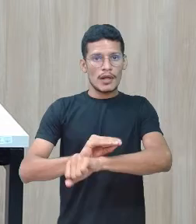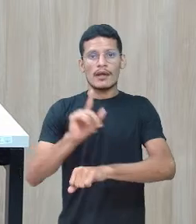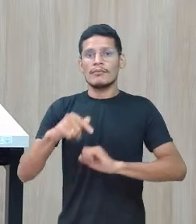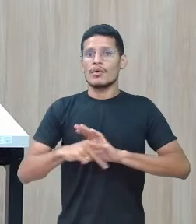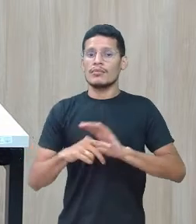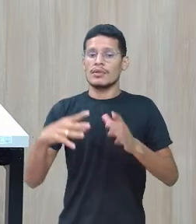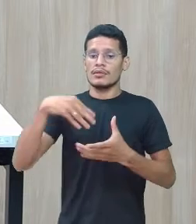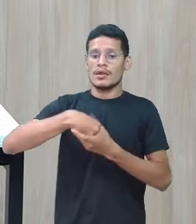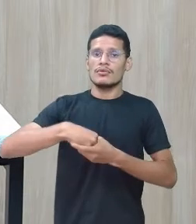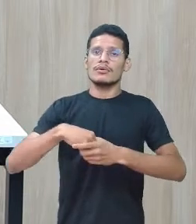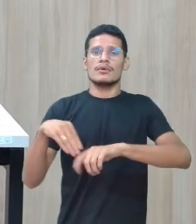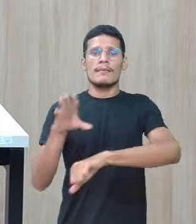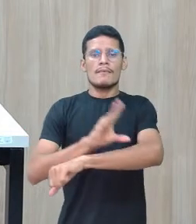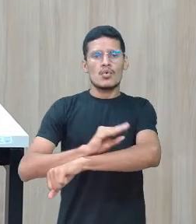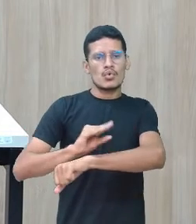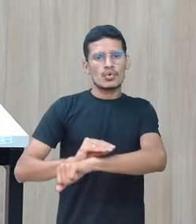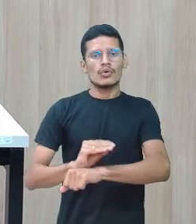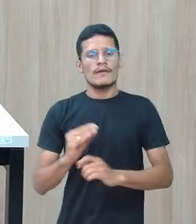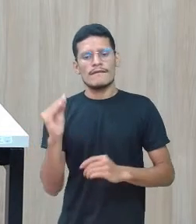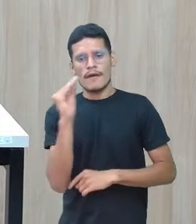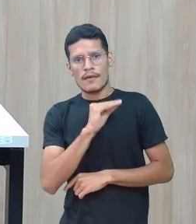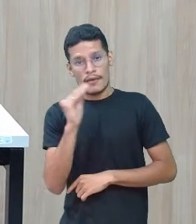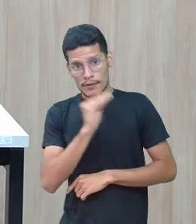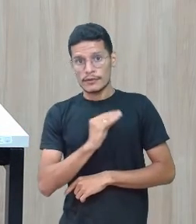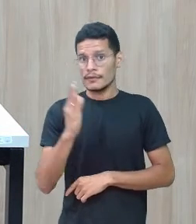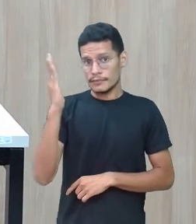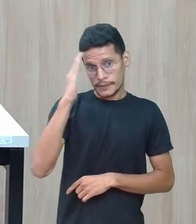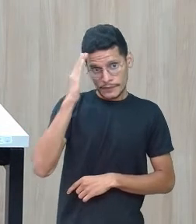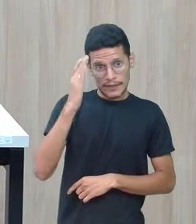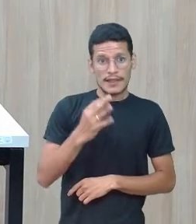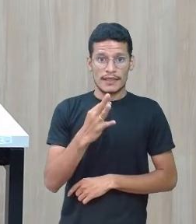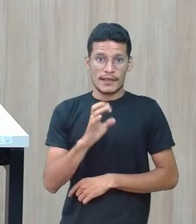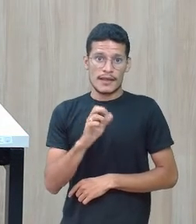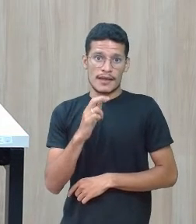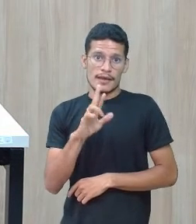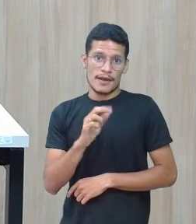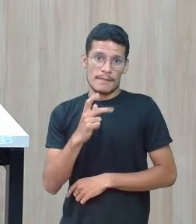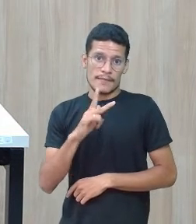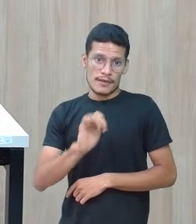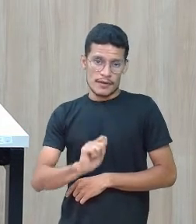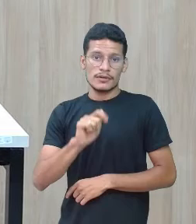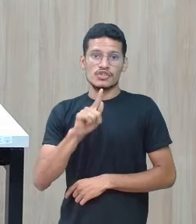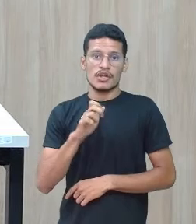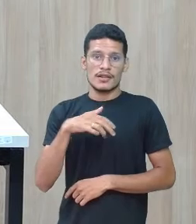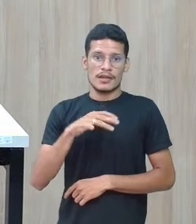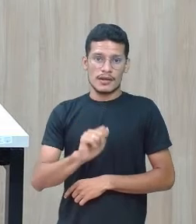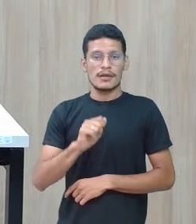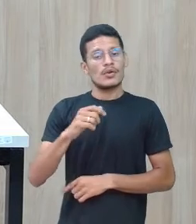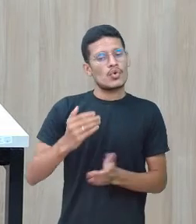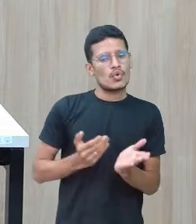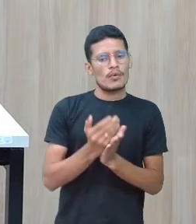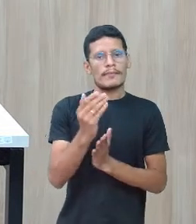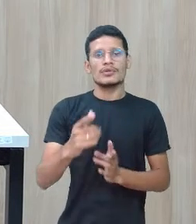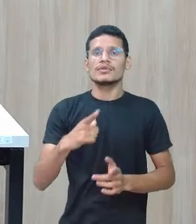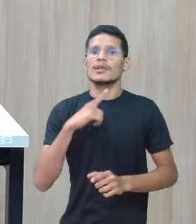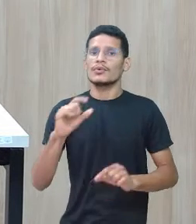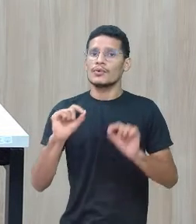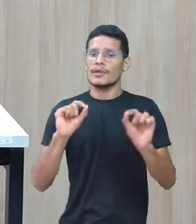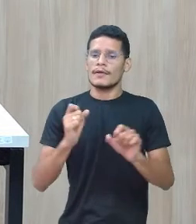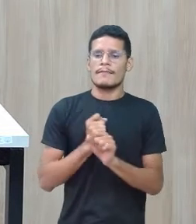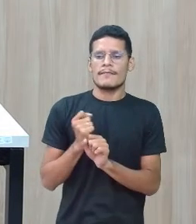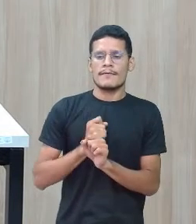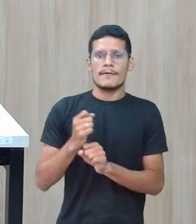massa muscular, uma fraqueza. Então, a terapia gênica, inicialmente, quando começou, nos